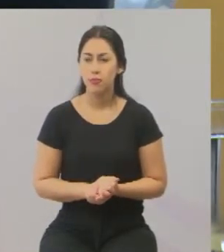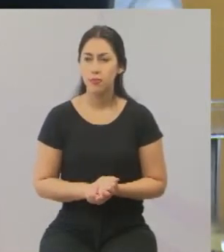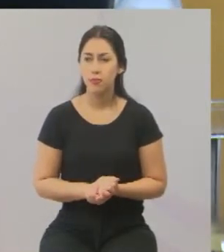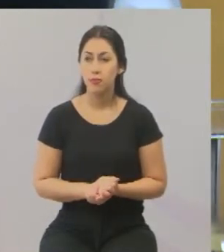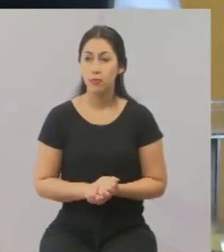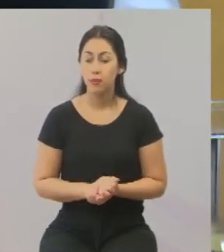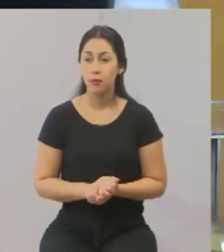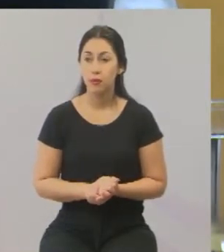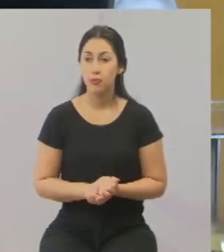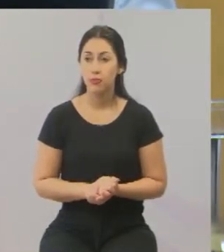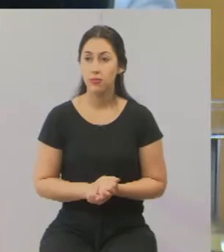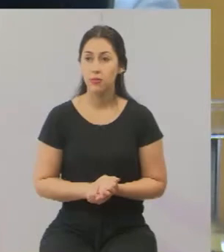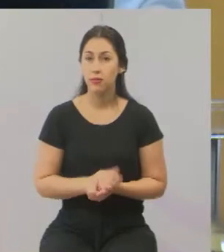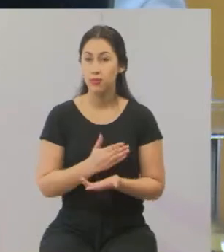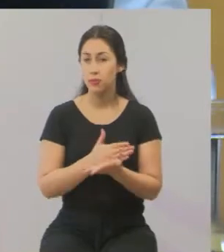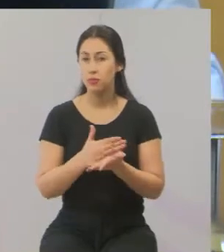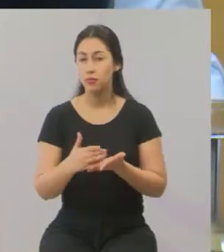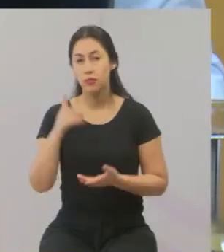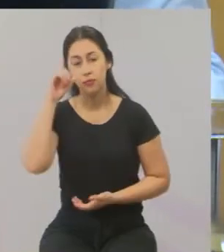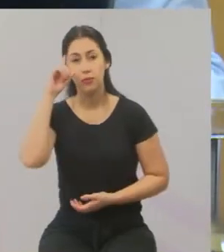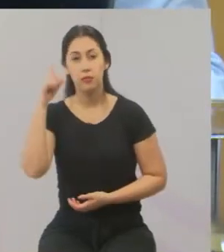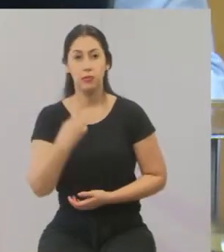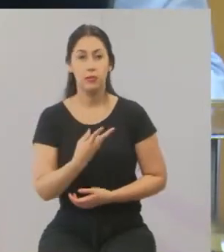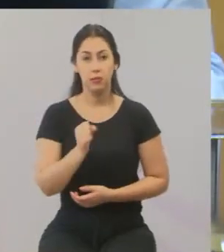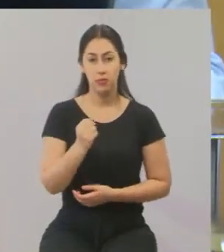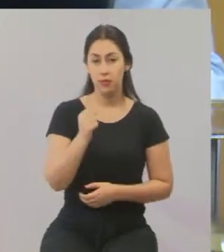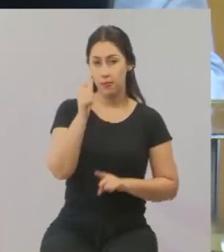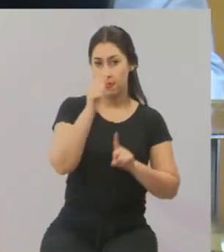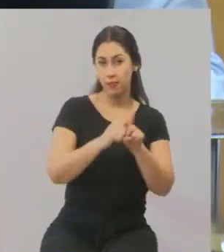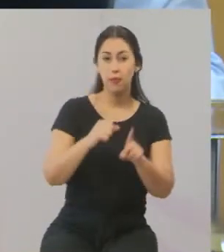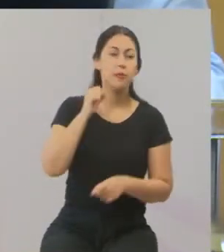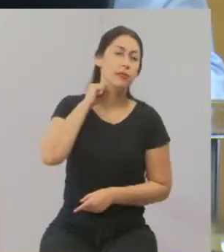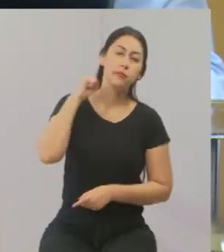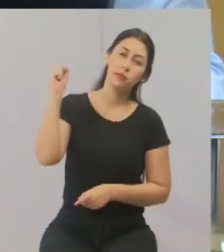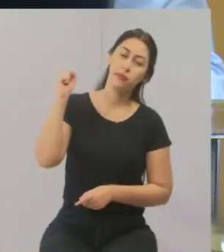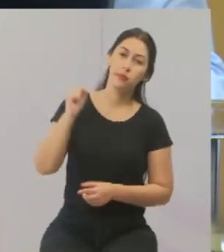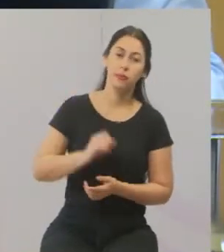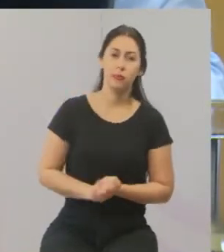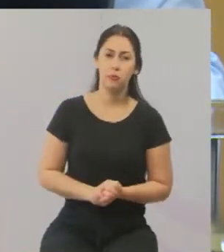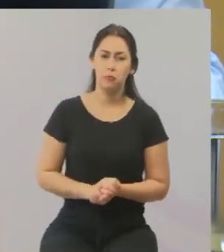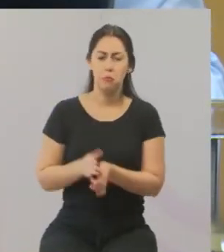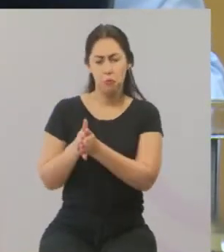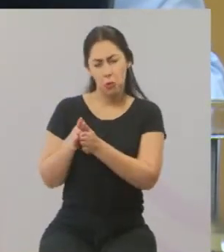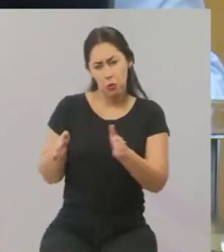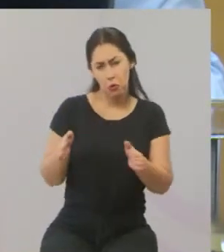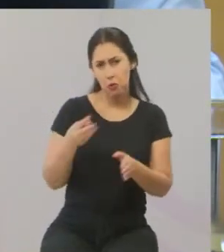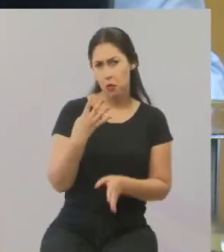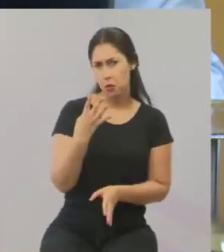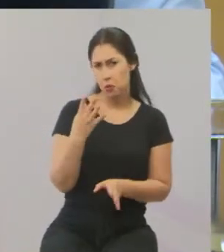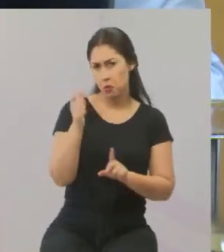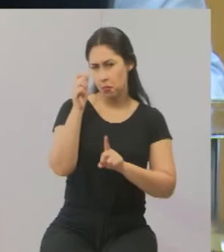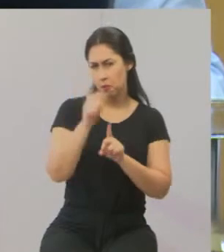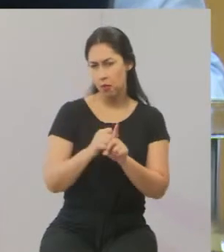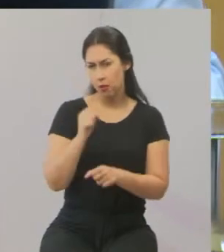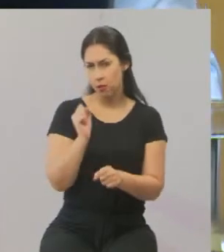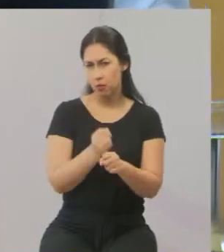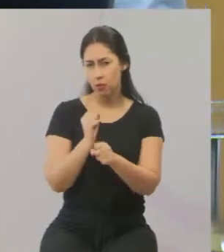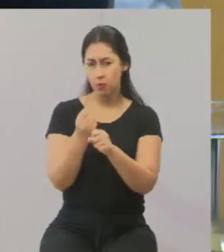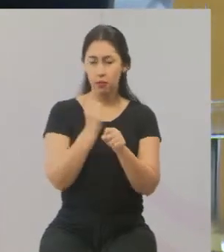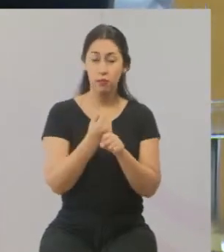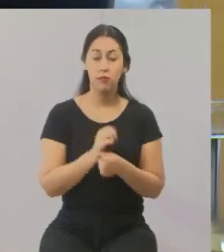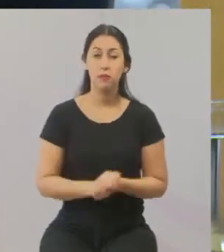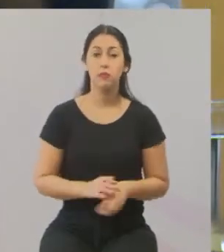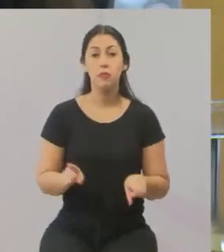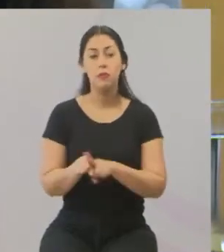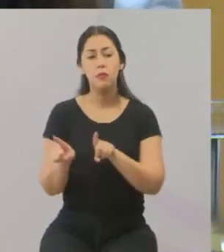808.952,00. Início em 28 de abril de 2020 e previsão de 4 meses. Esclarecer as observações para reavaliar